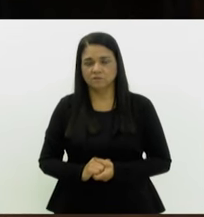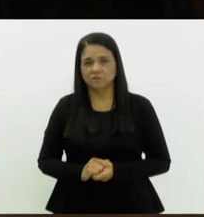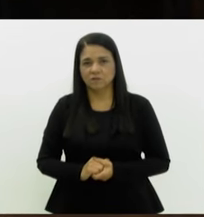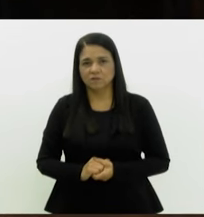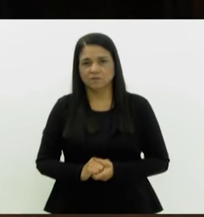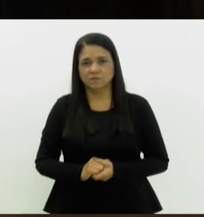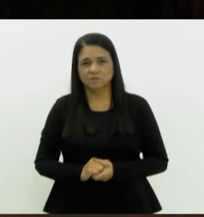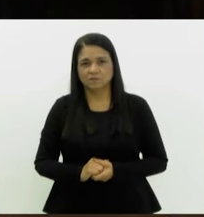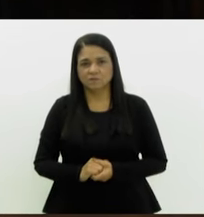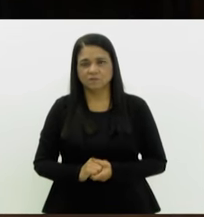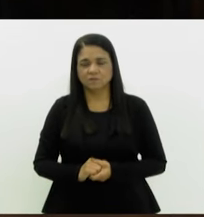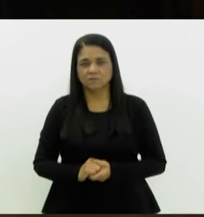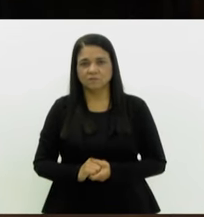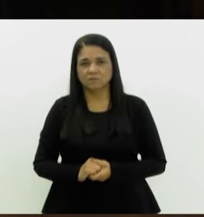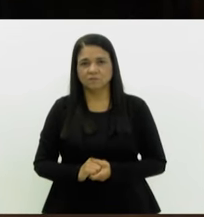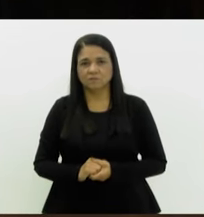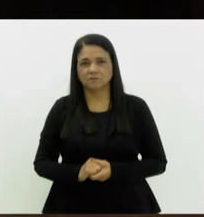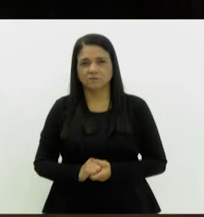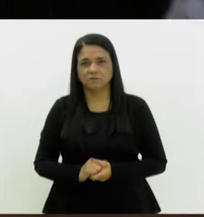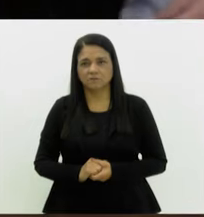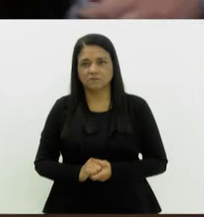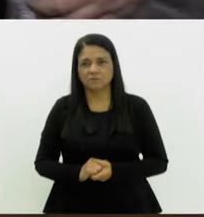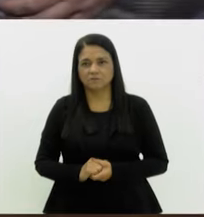E aí?